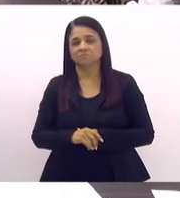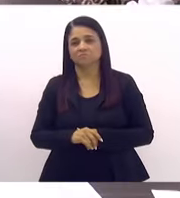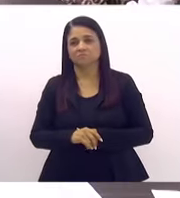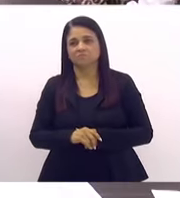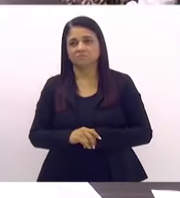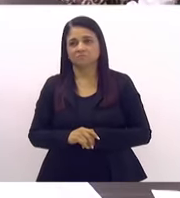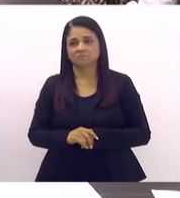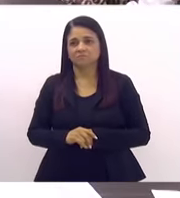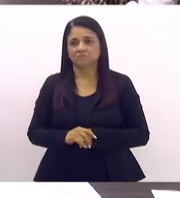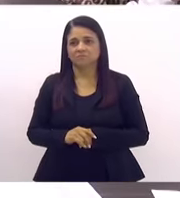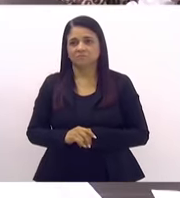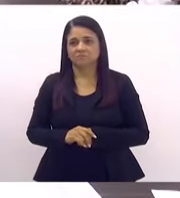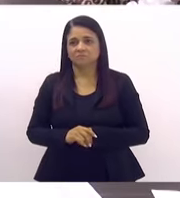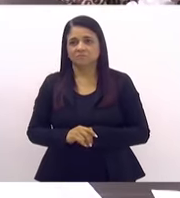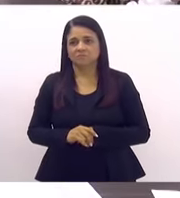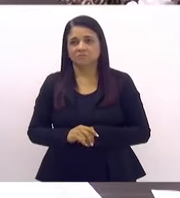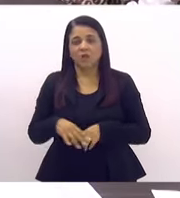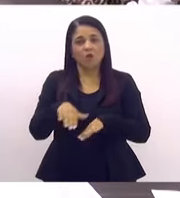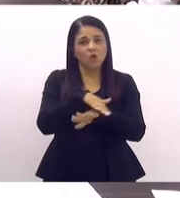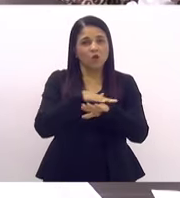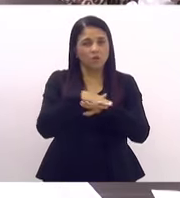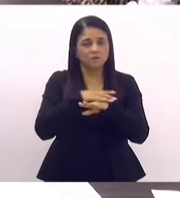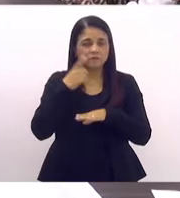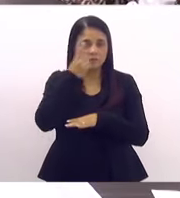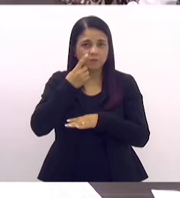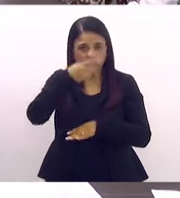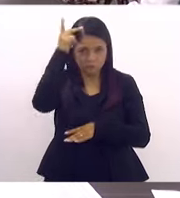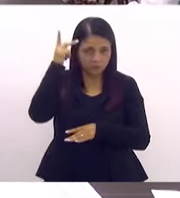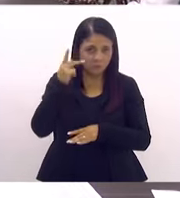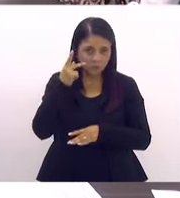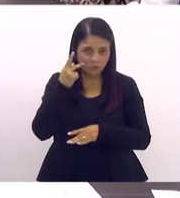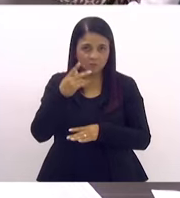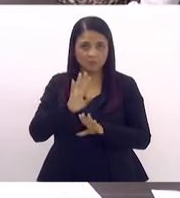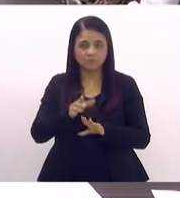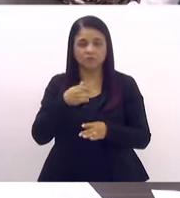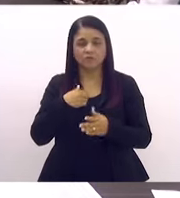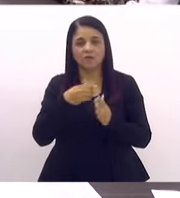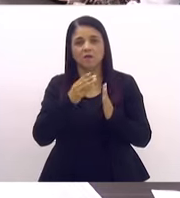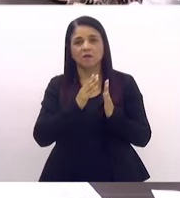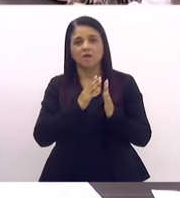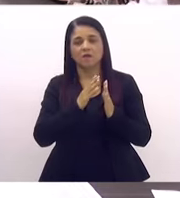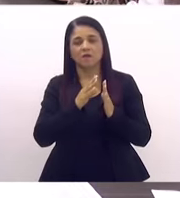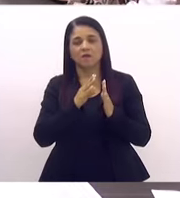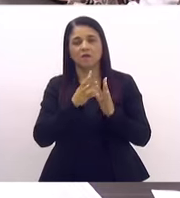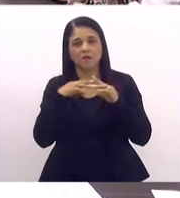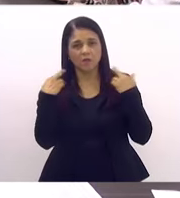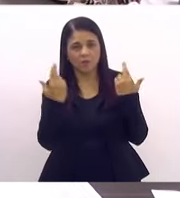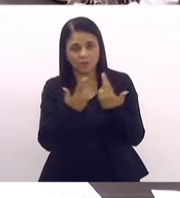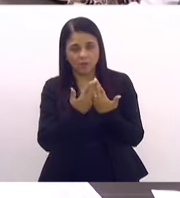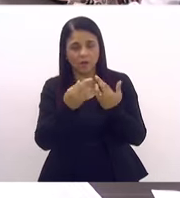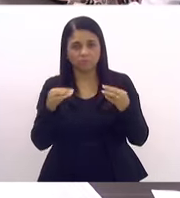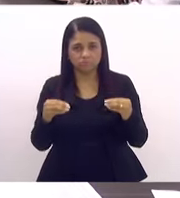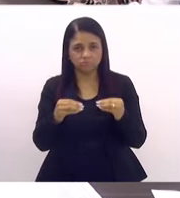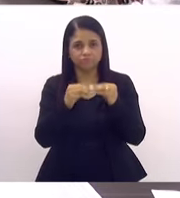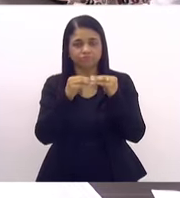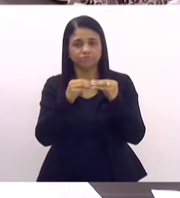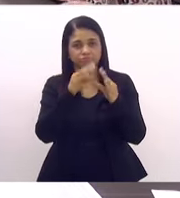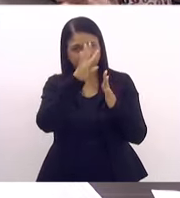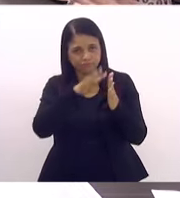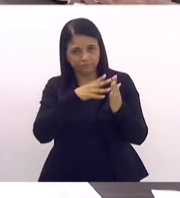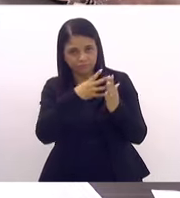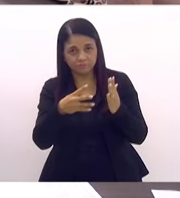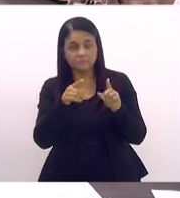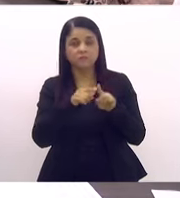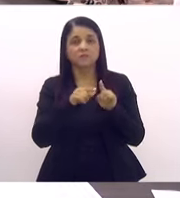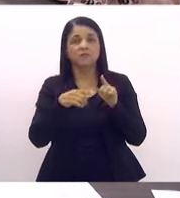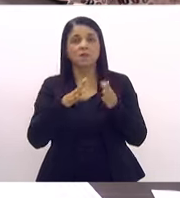Eu conversei ali com o deputado Luiz Paulo. Antes de começar, como tem feito pela ordinária, e conforme for com avançado os trabalhos, a gente faz